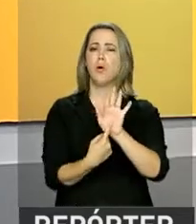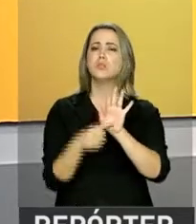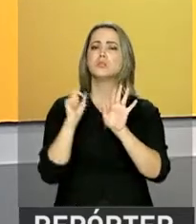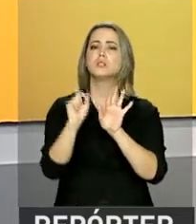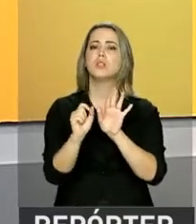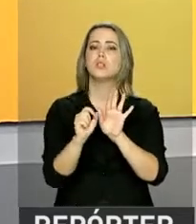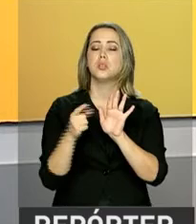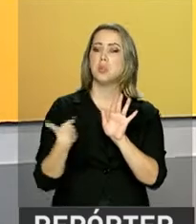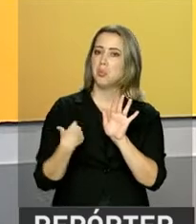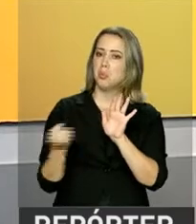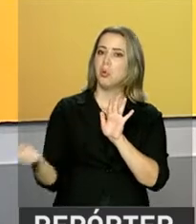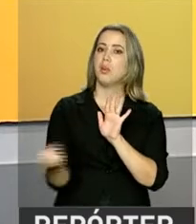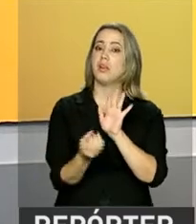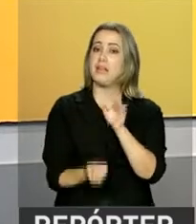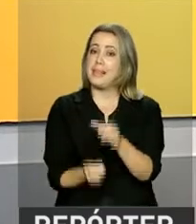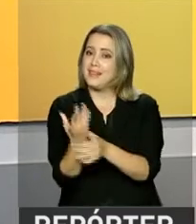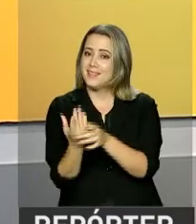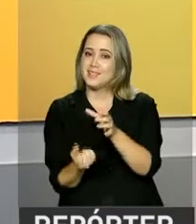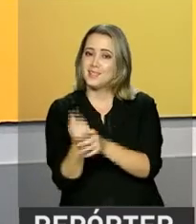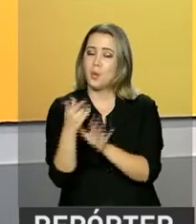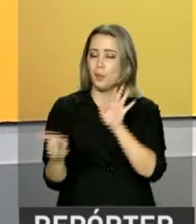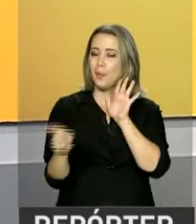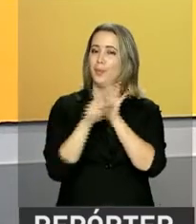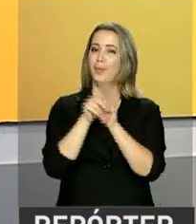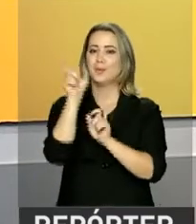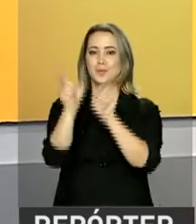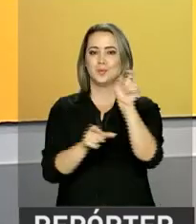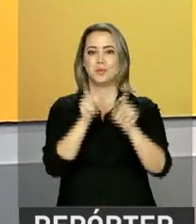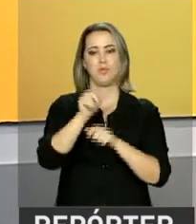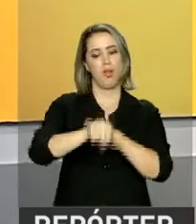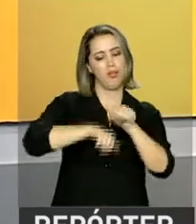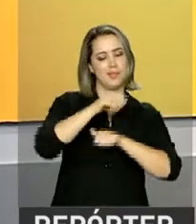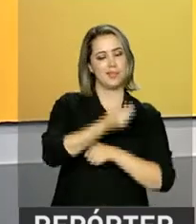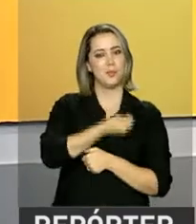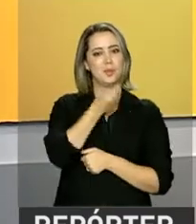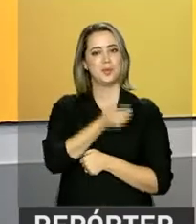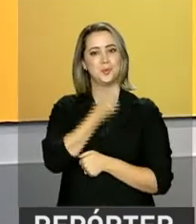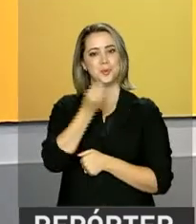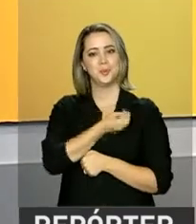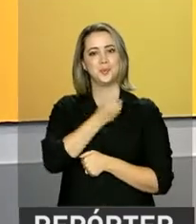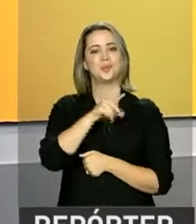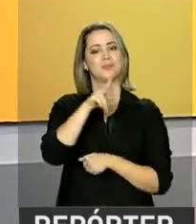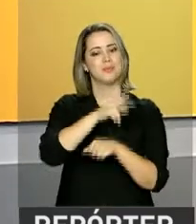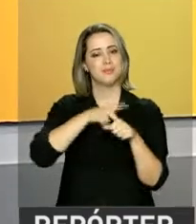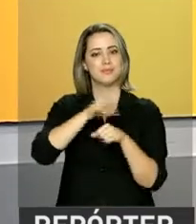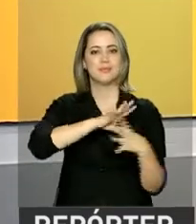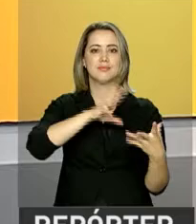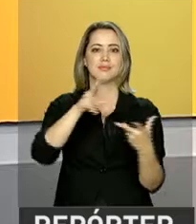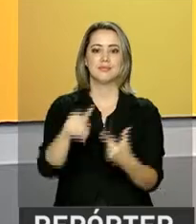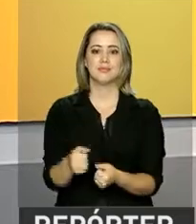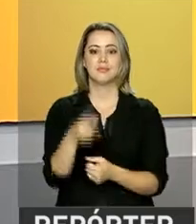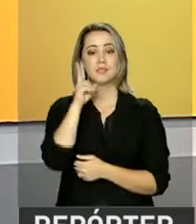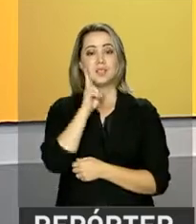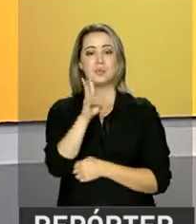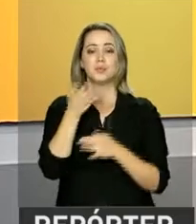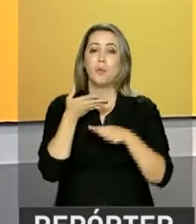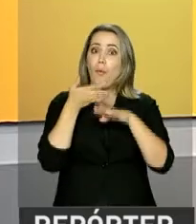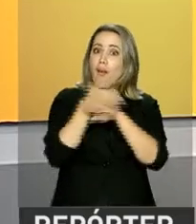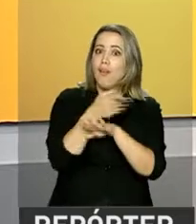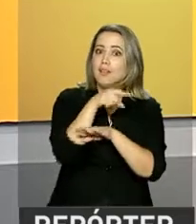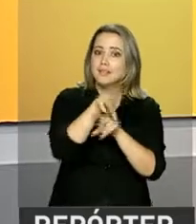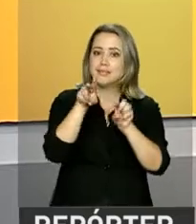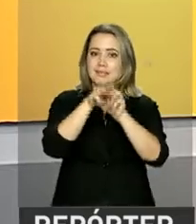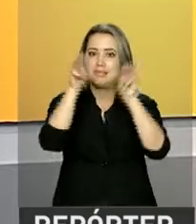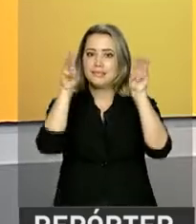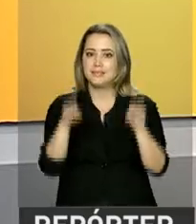mostrar algumas dessas criações que transformaram vidas pelo país e pelo mundo. Vamos entrar nessa exposição na reportagem